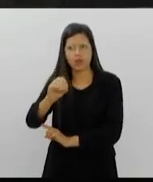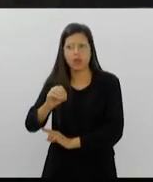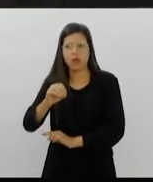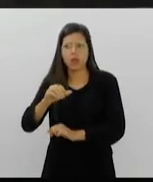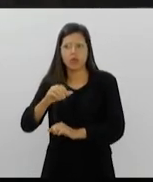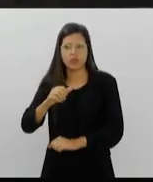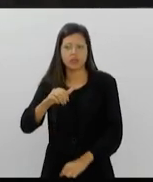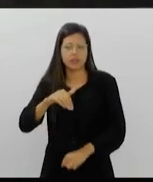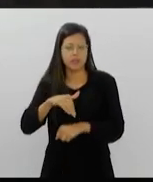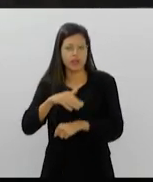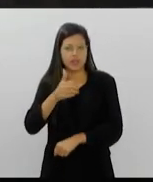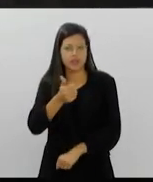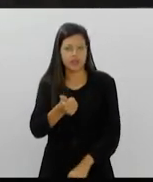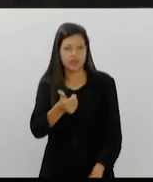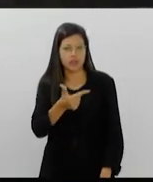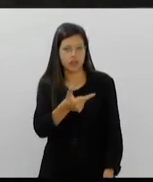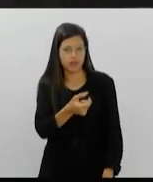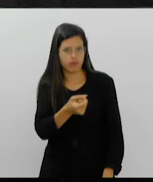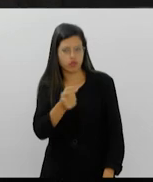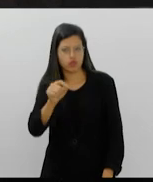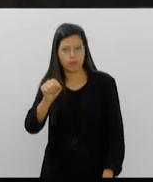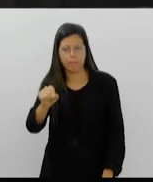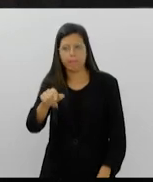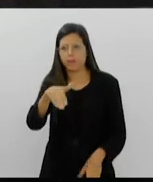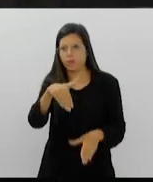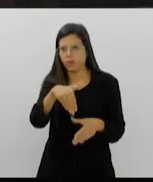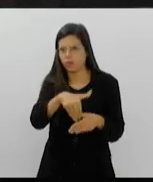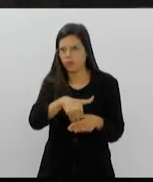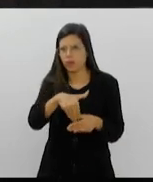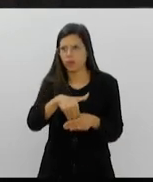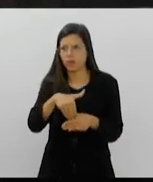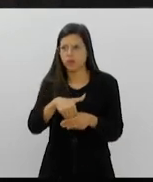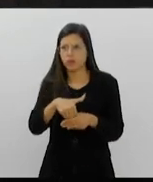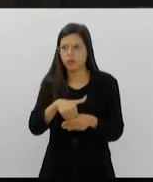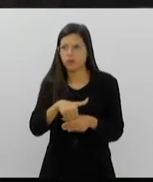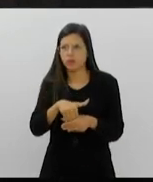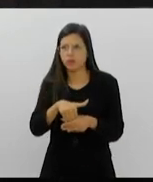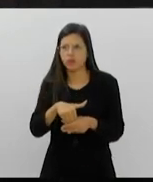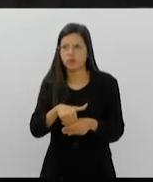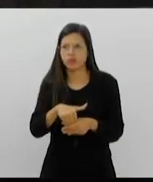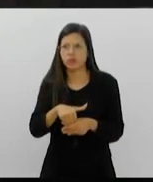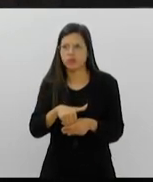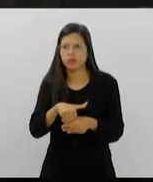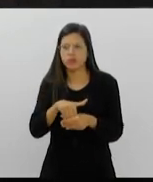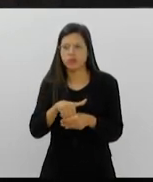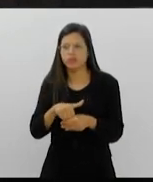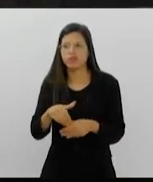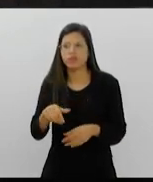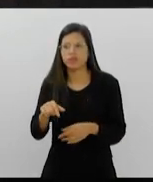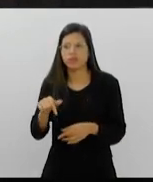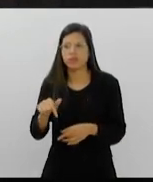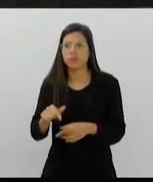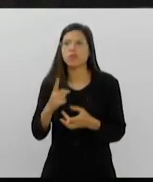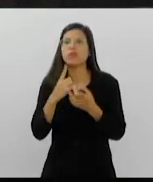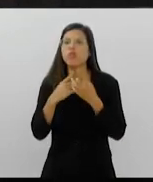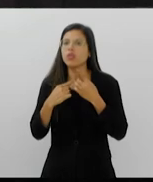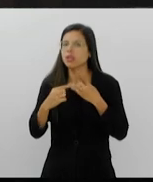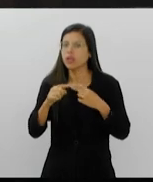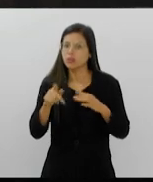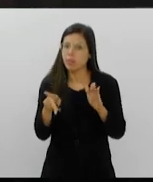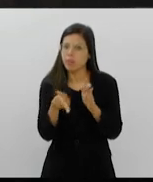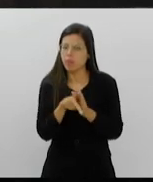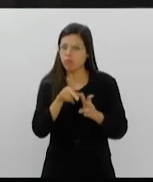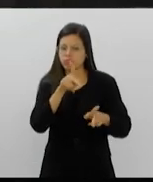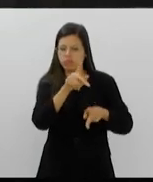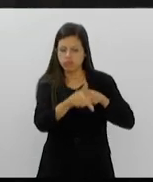120 mil votos, eles serão preservados, porque foi a vontade popular, foi